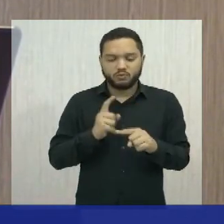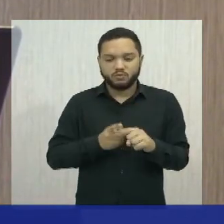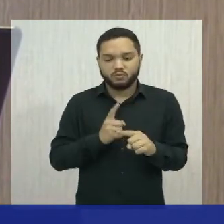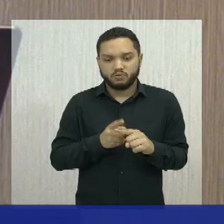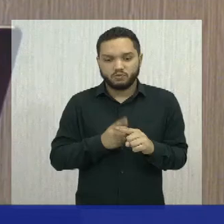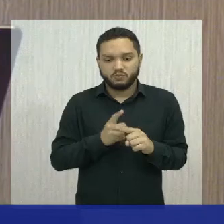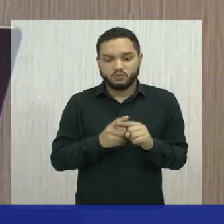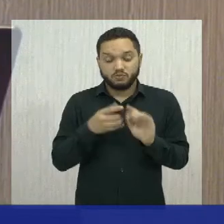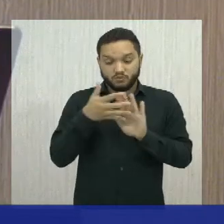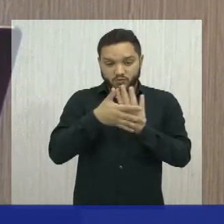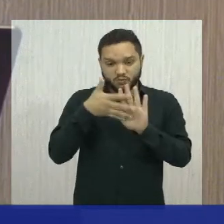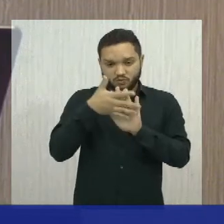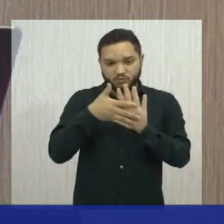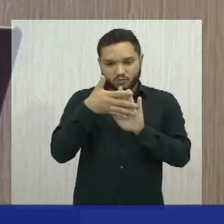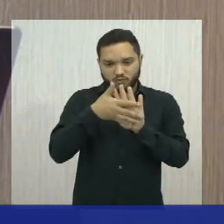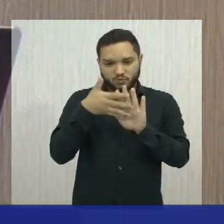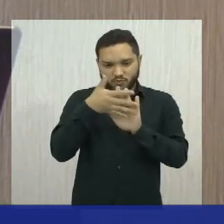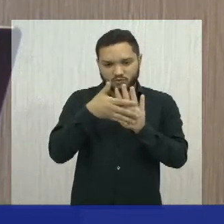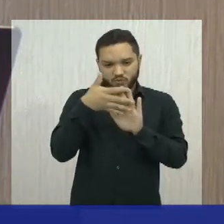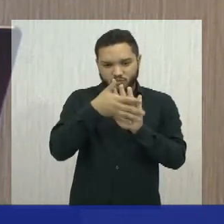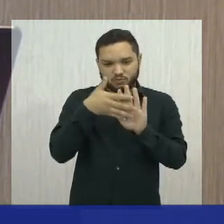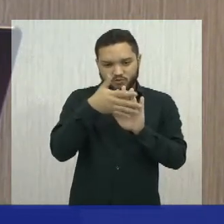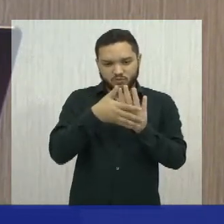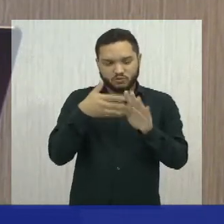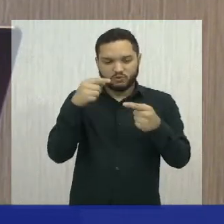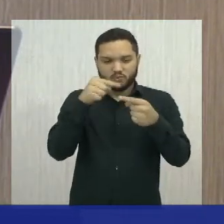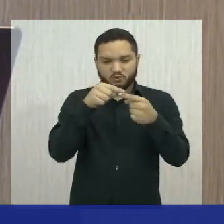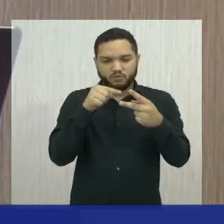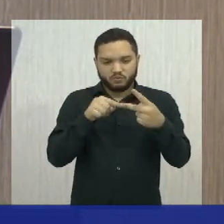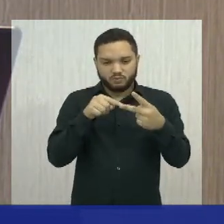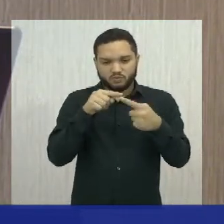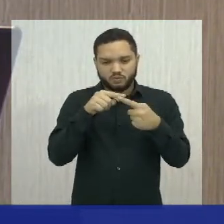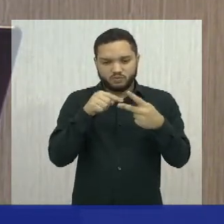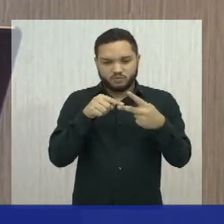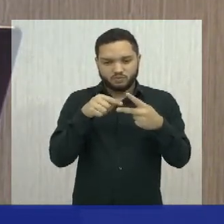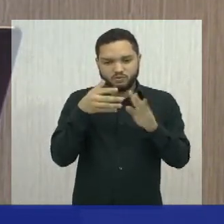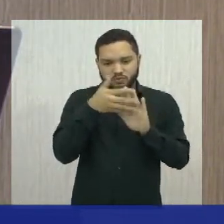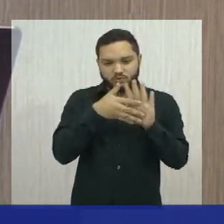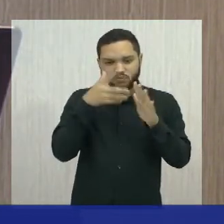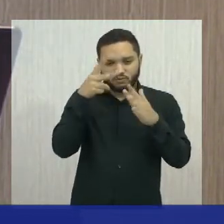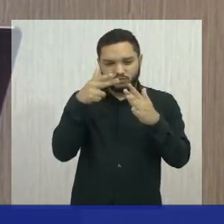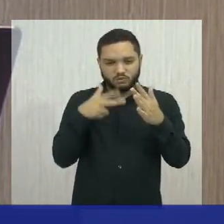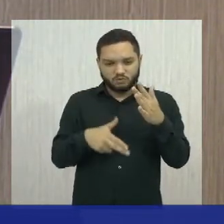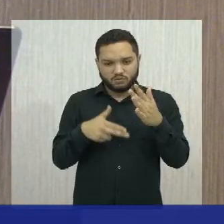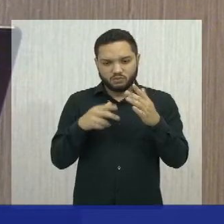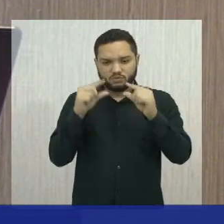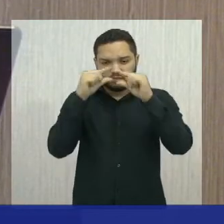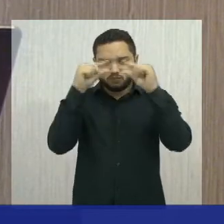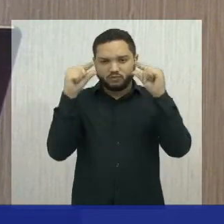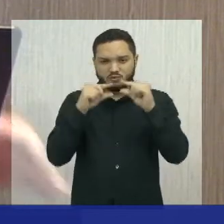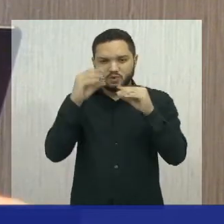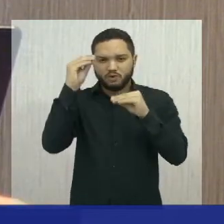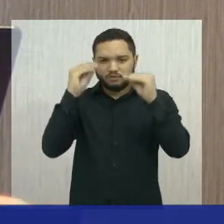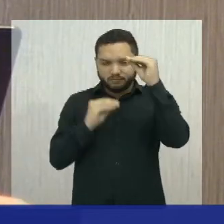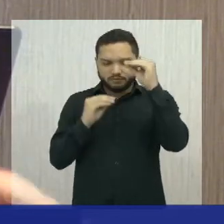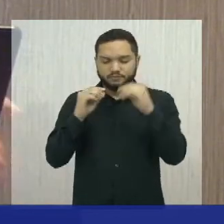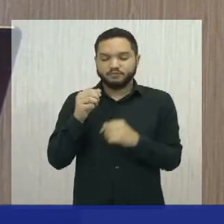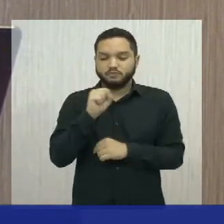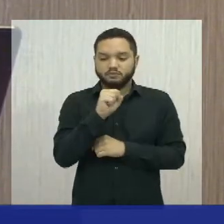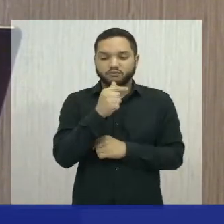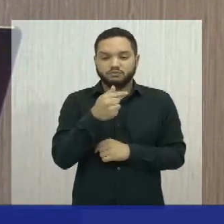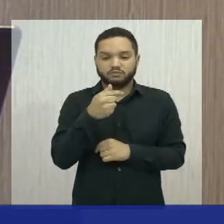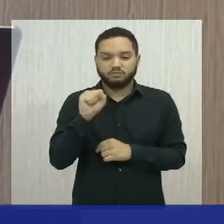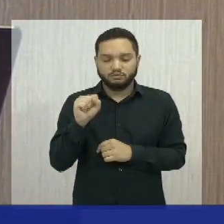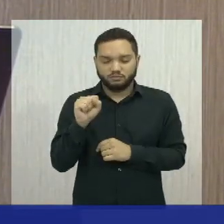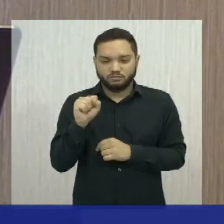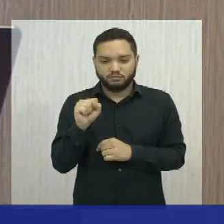o conteúdo muda a redação. Nos dois que eu me citei, a redação é a mesma, só muda as frases de posição. No